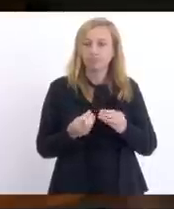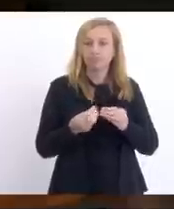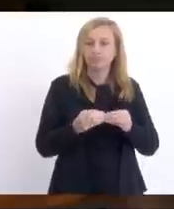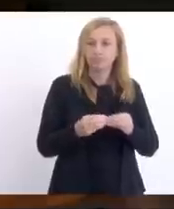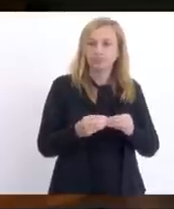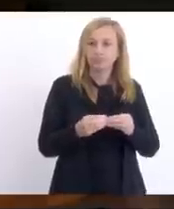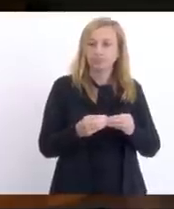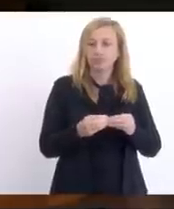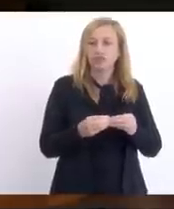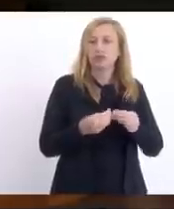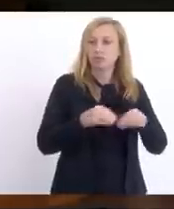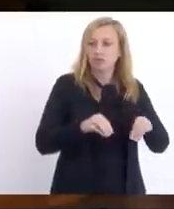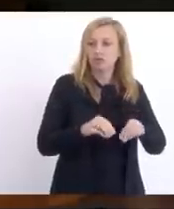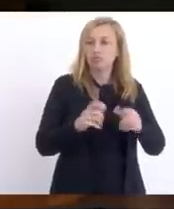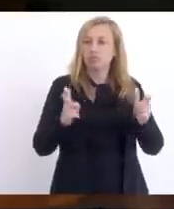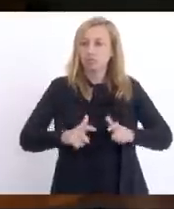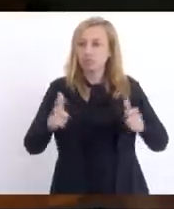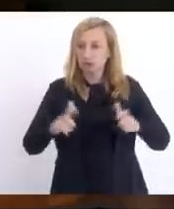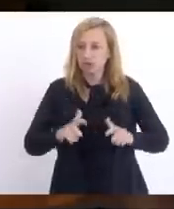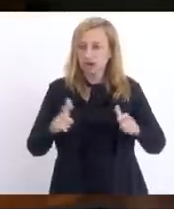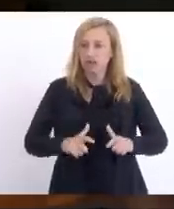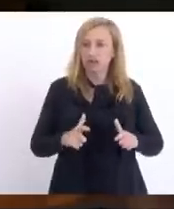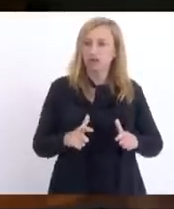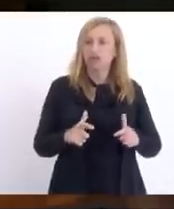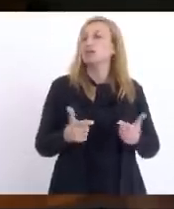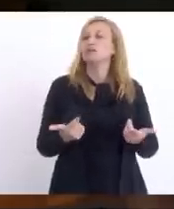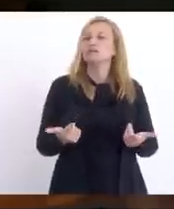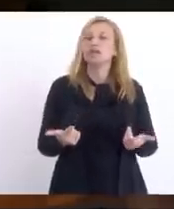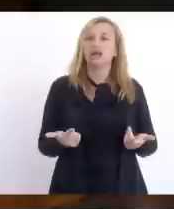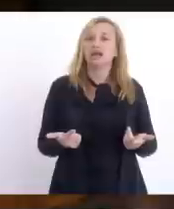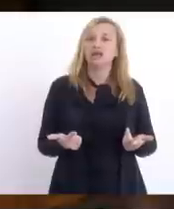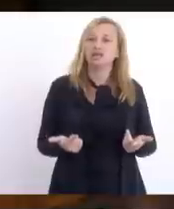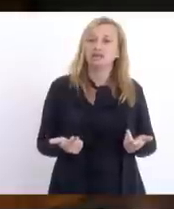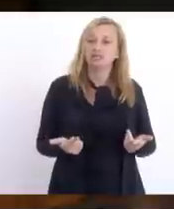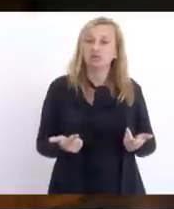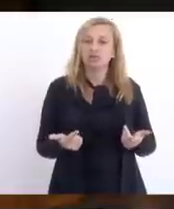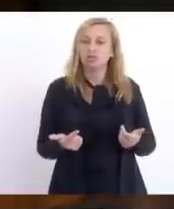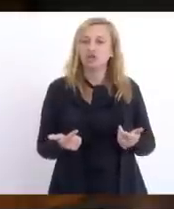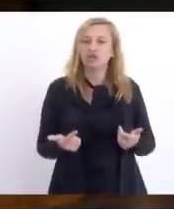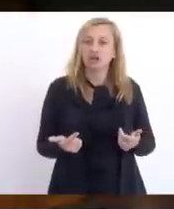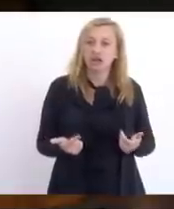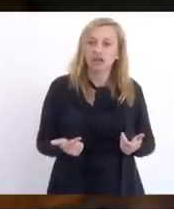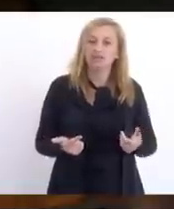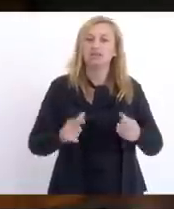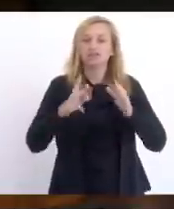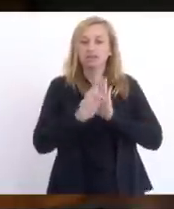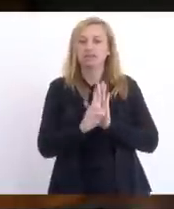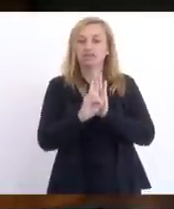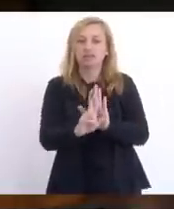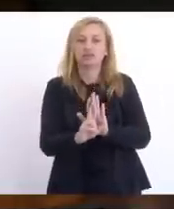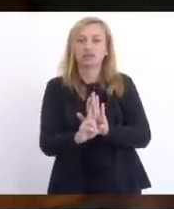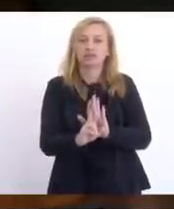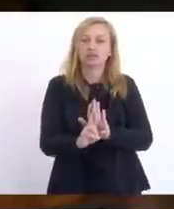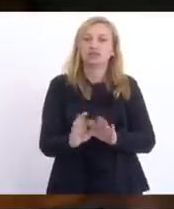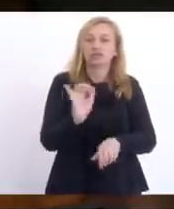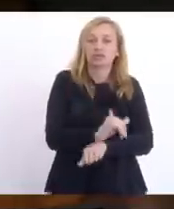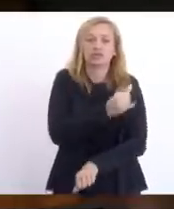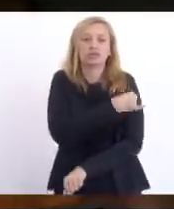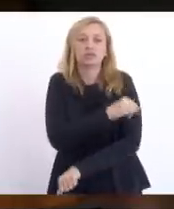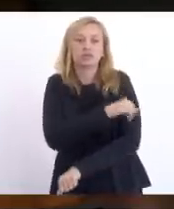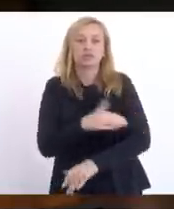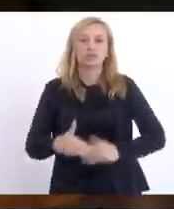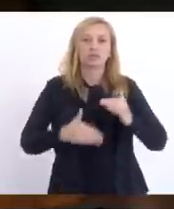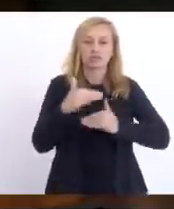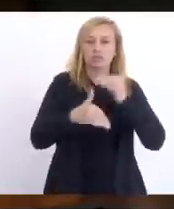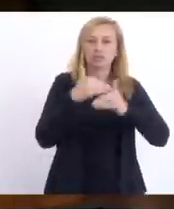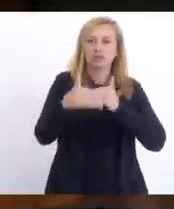território. Então, a gente precisa reavivar nossa memória também sobre o que isso representa para o estado do Rio de Janeiro e, num processo